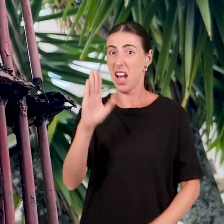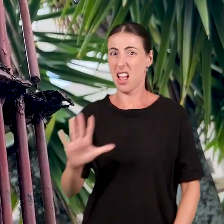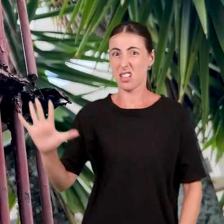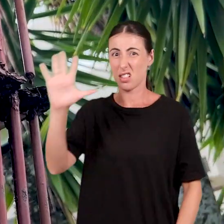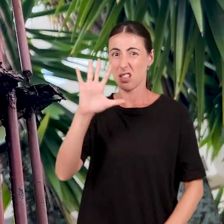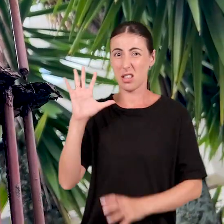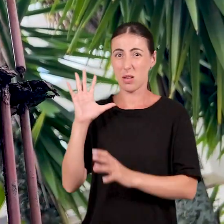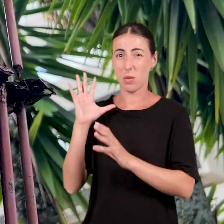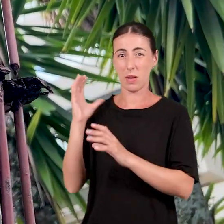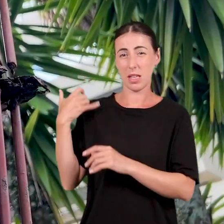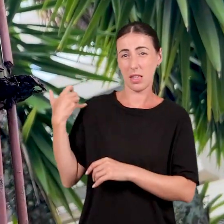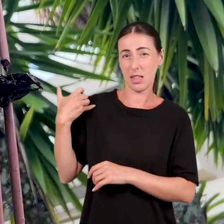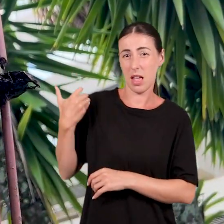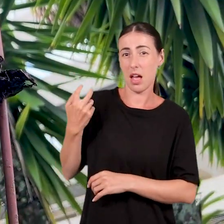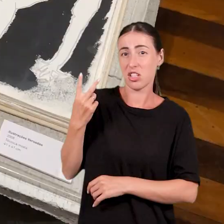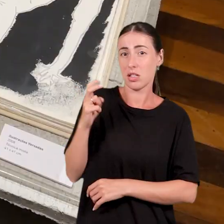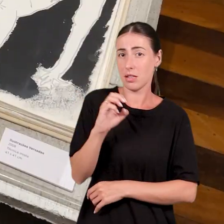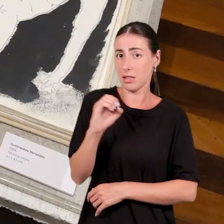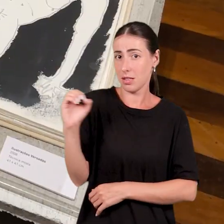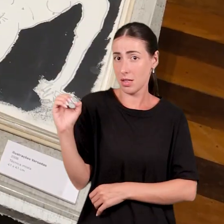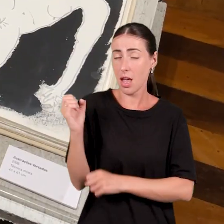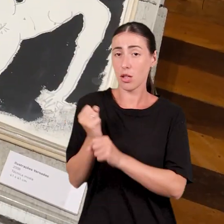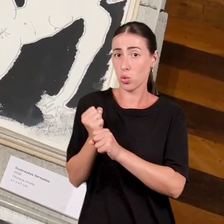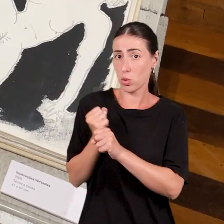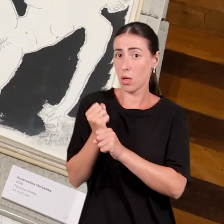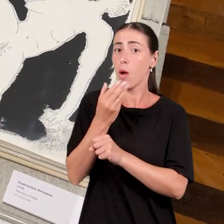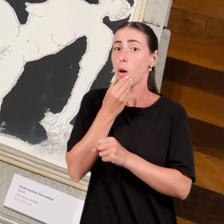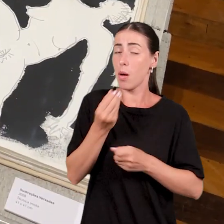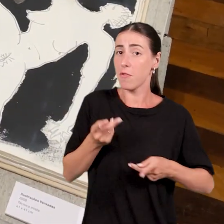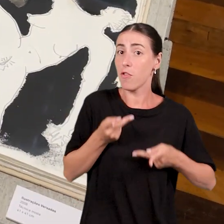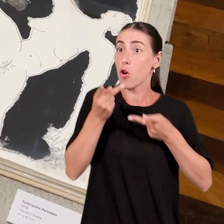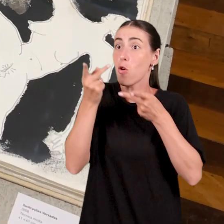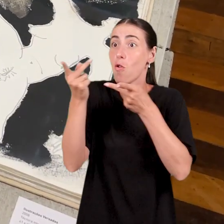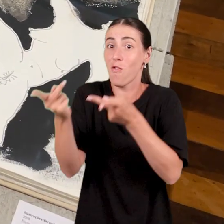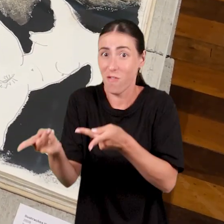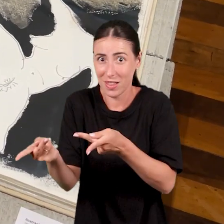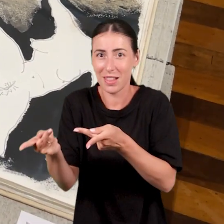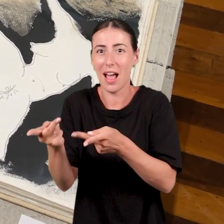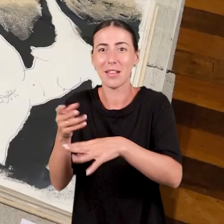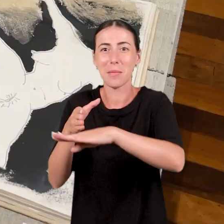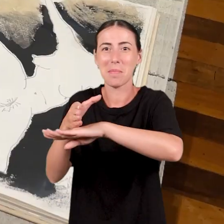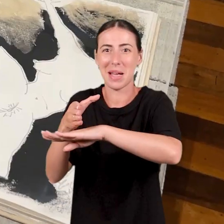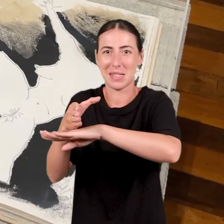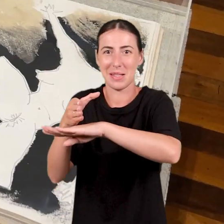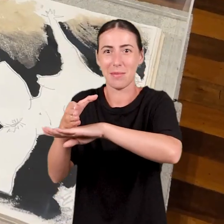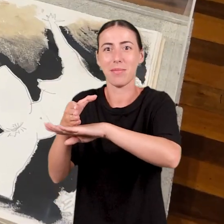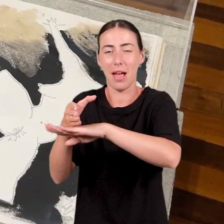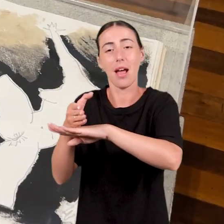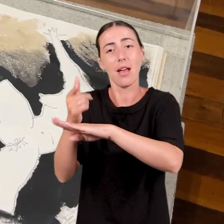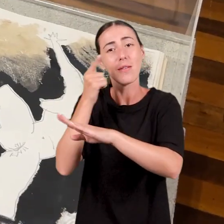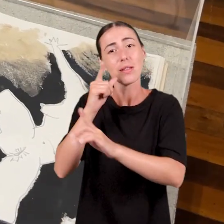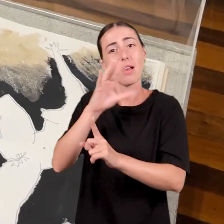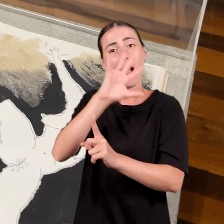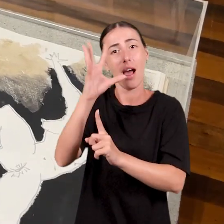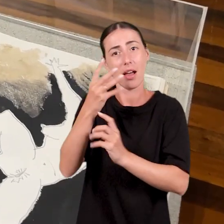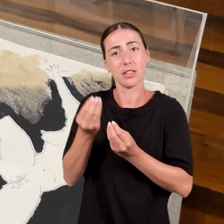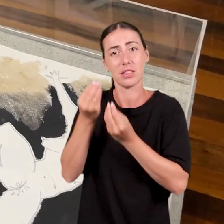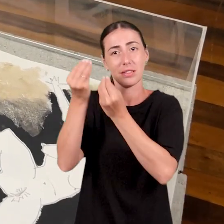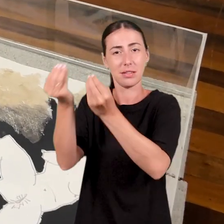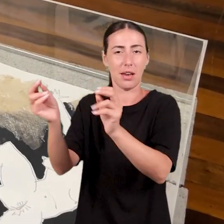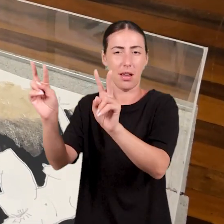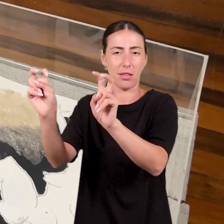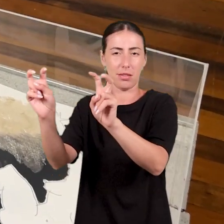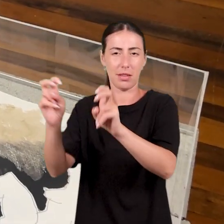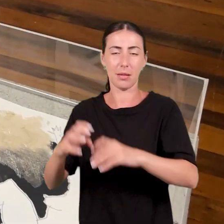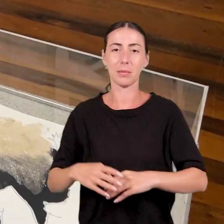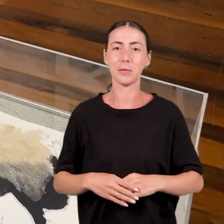de Críticos de Arte. Ao ocupar todos os espaços do casarão da Fundação, matéria prolífica retorna aos